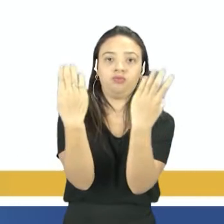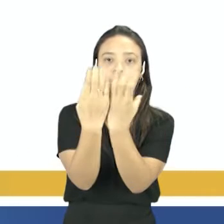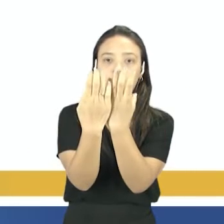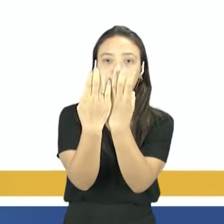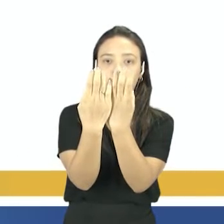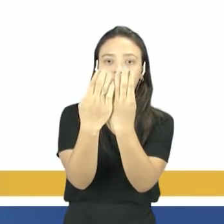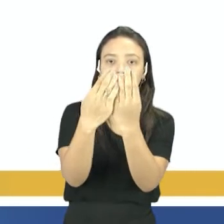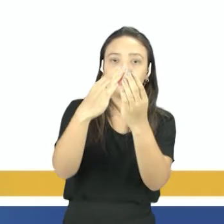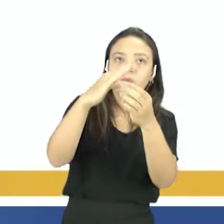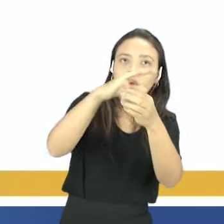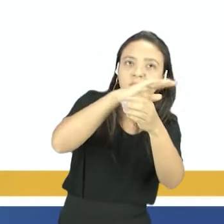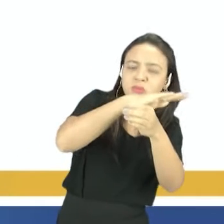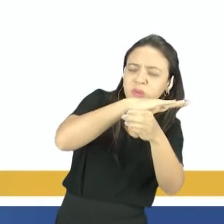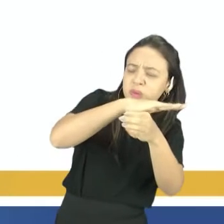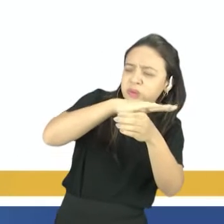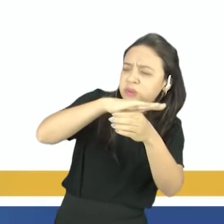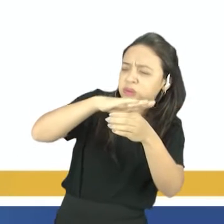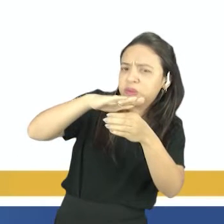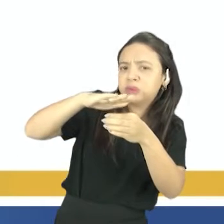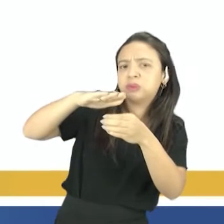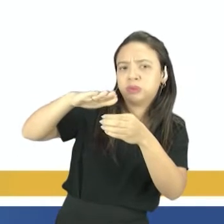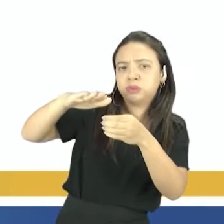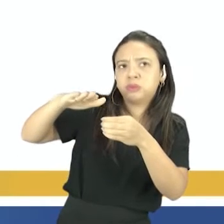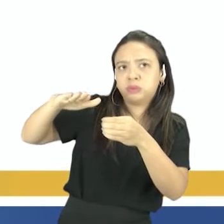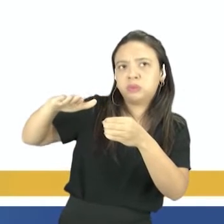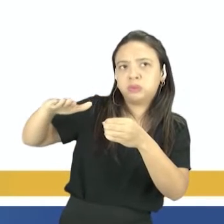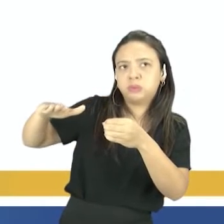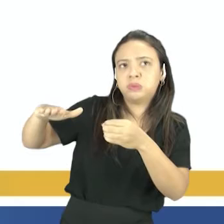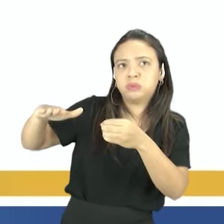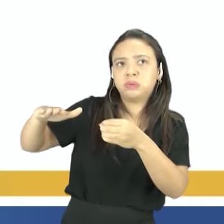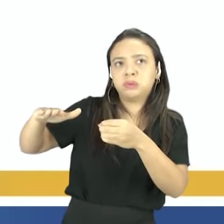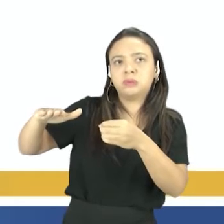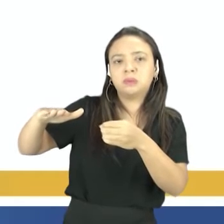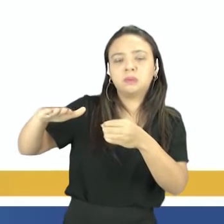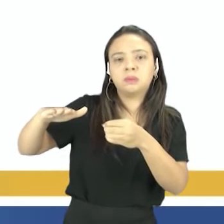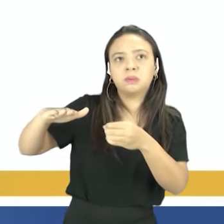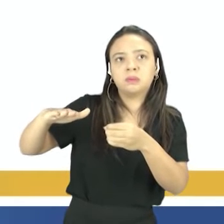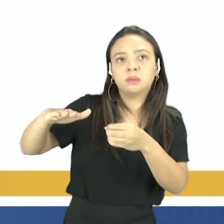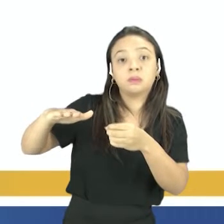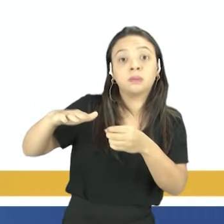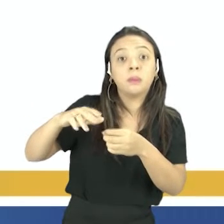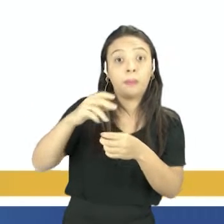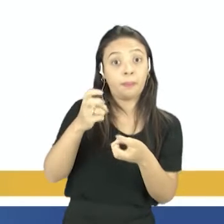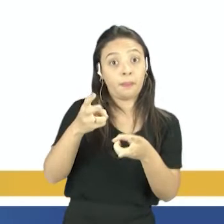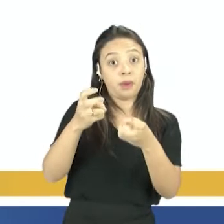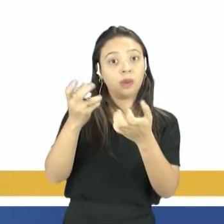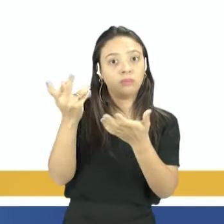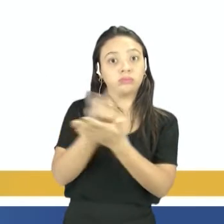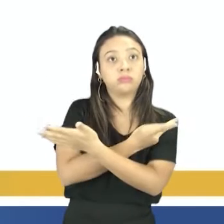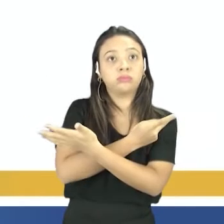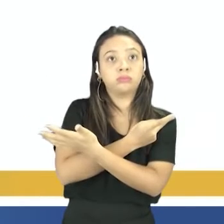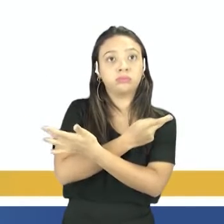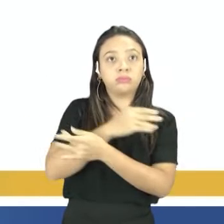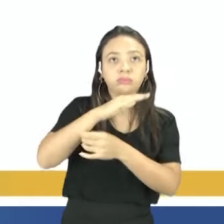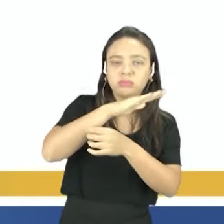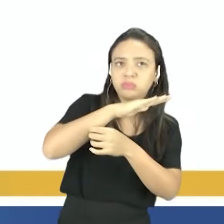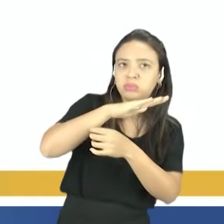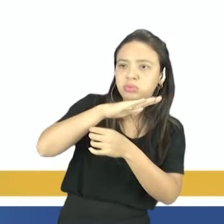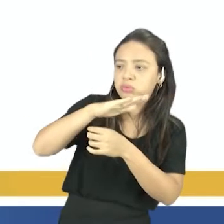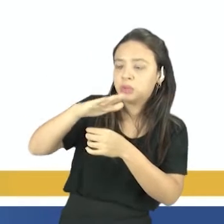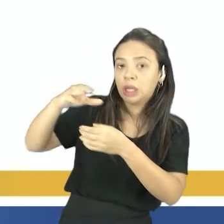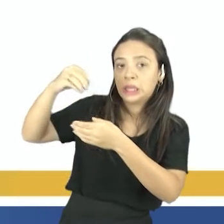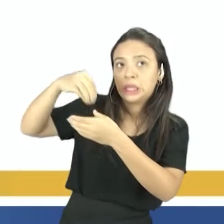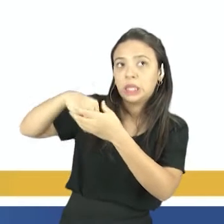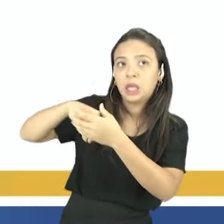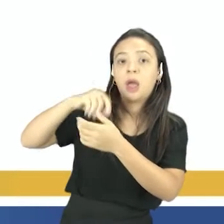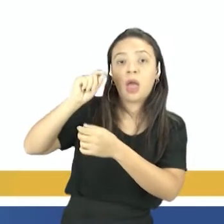um plano, né, que tem intersecção não vazia com a esfera. Olha o que acontece. Essa região aqui dentro, gente,